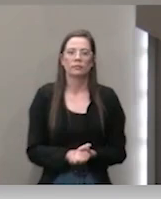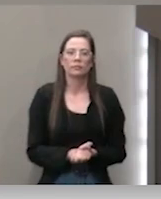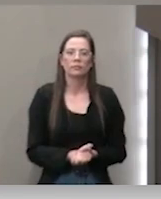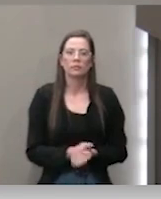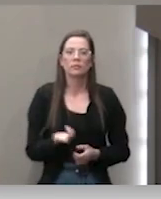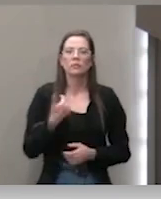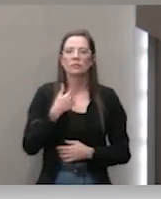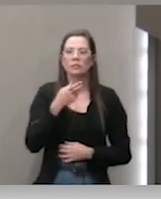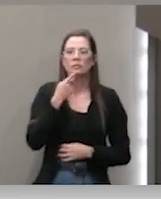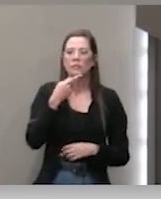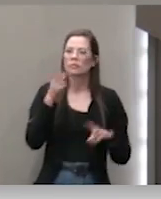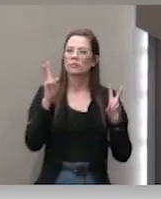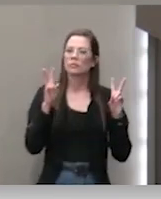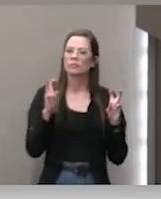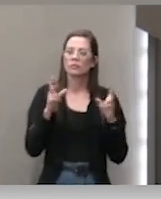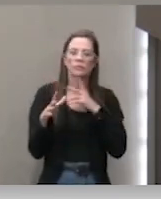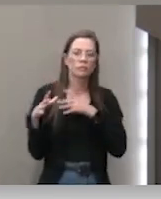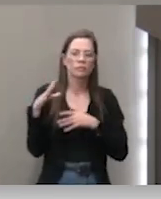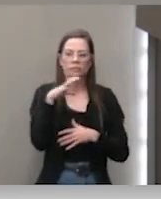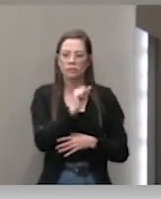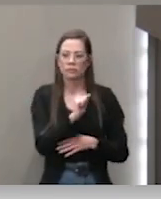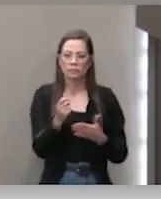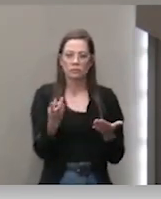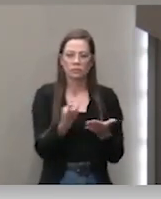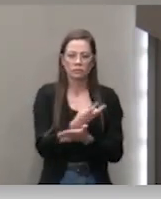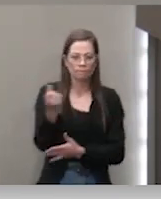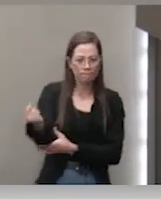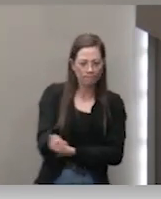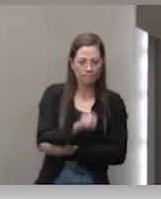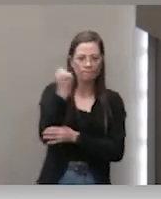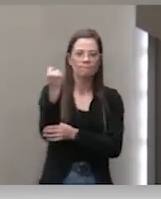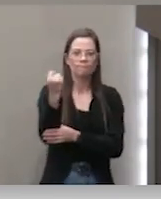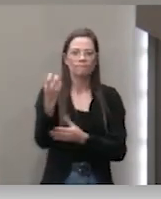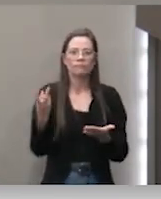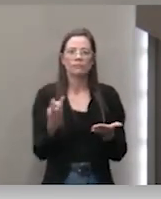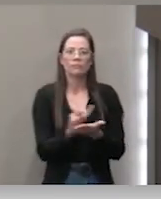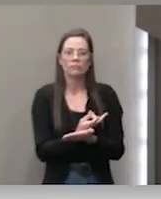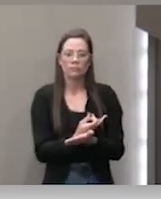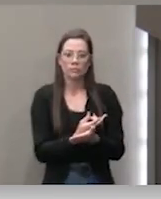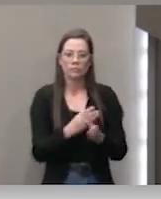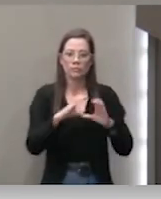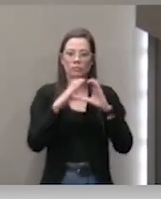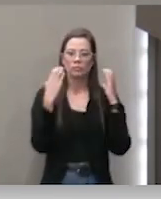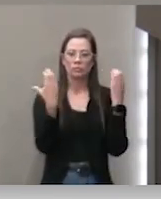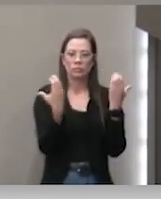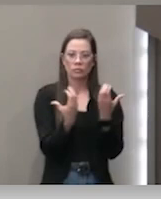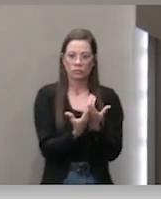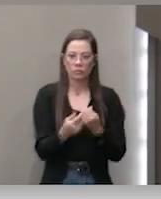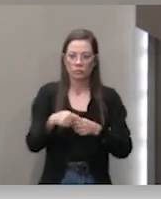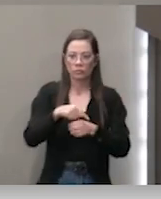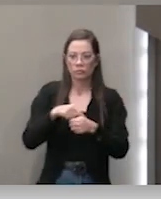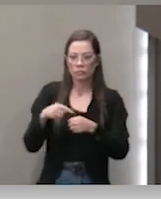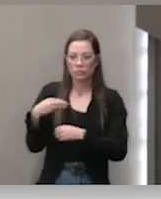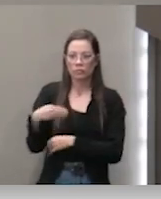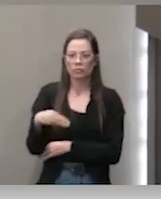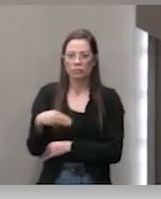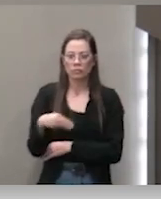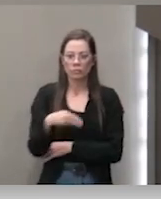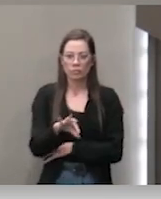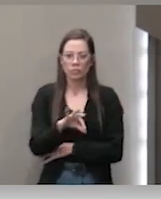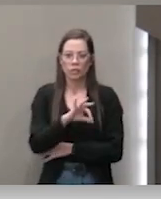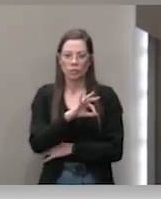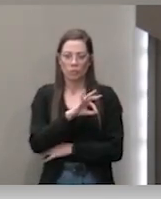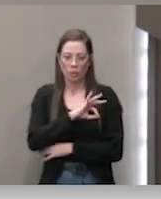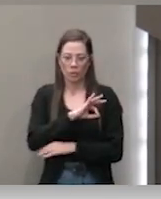Eu queria falar rapidamente sobre um caso gravíssimo que aconteceu na comunidade de Marau, que a Polícia